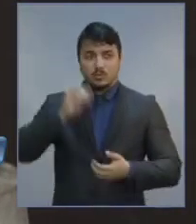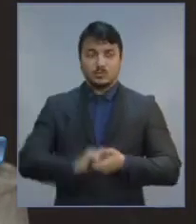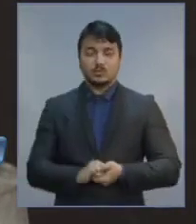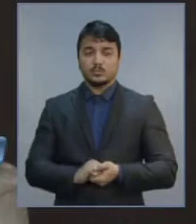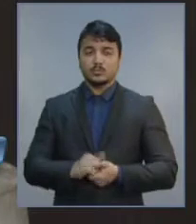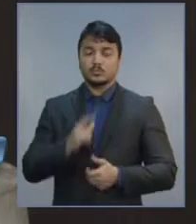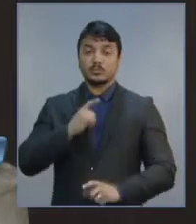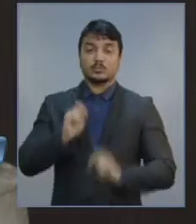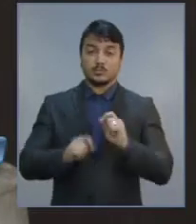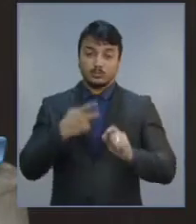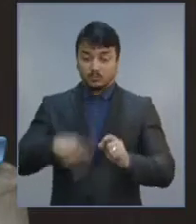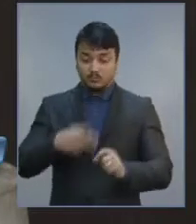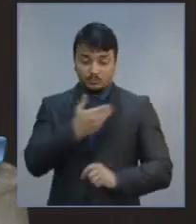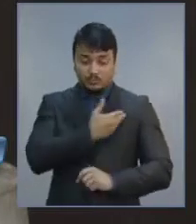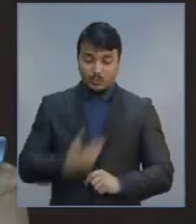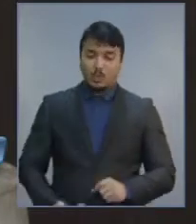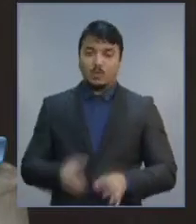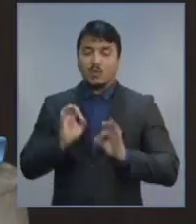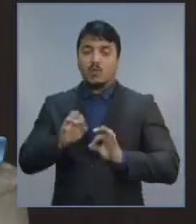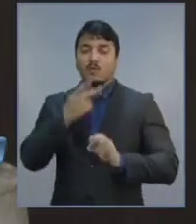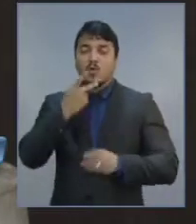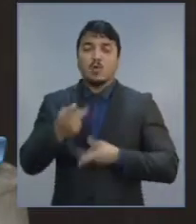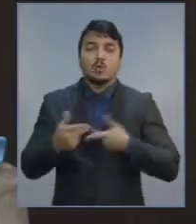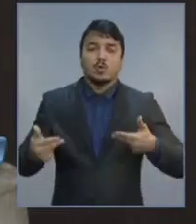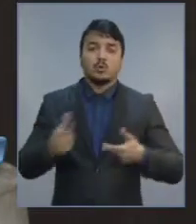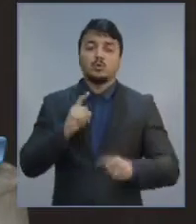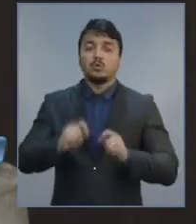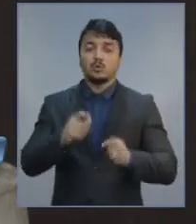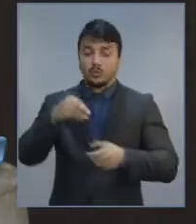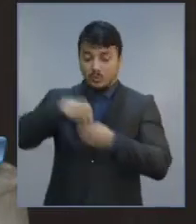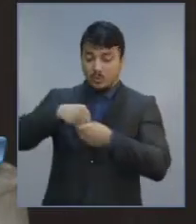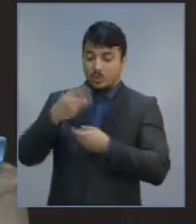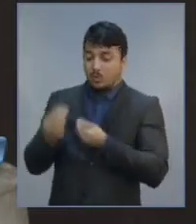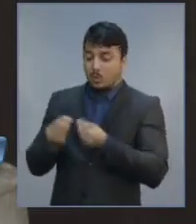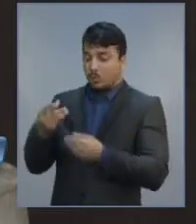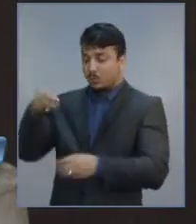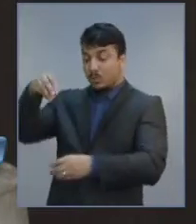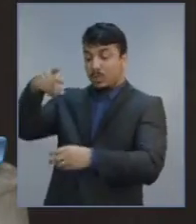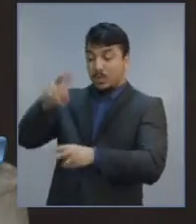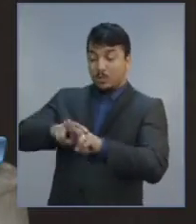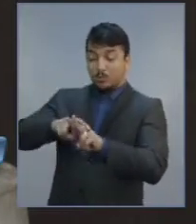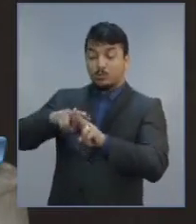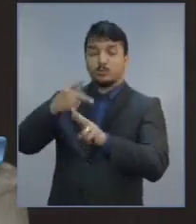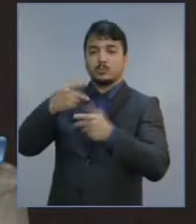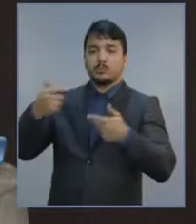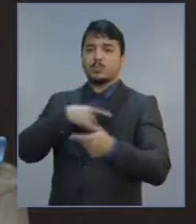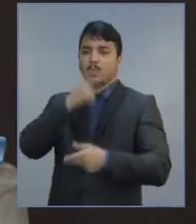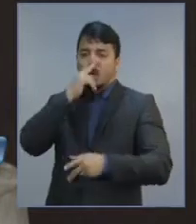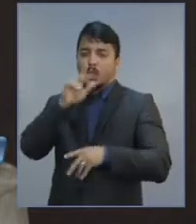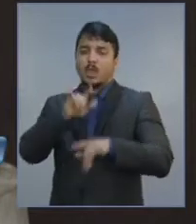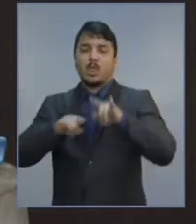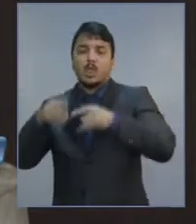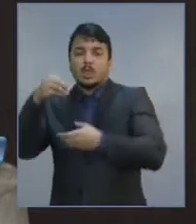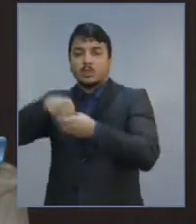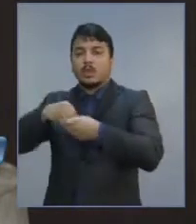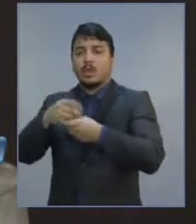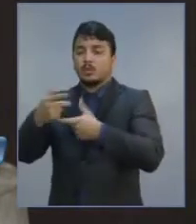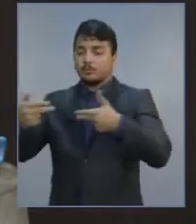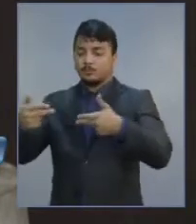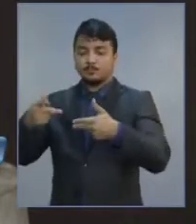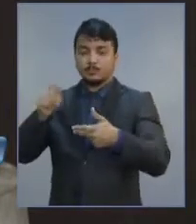Esses acenos que o governo tem dado ao recrudescimento penal, ao populismo penal, há